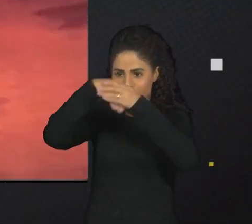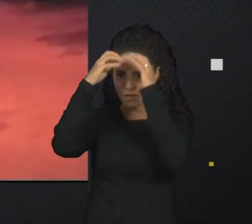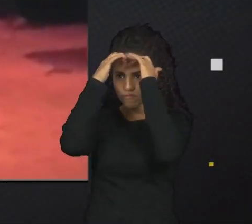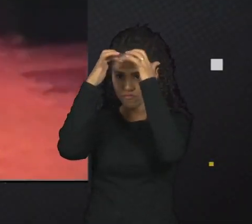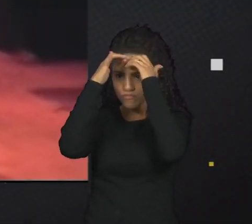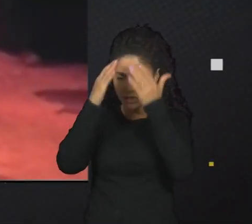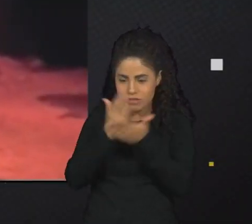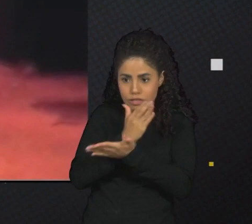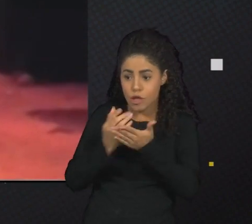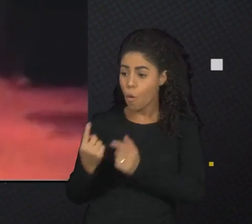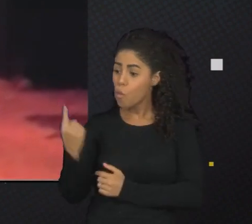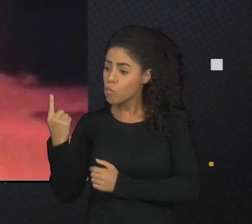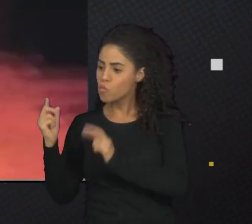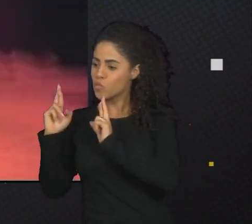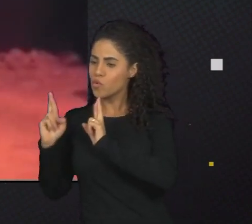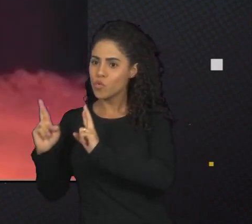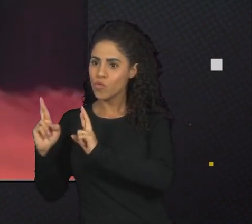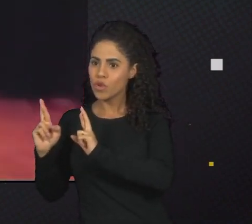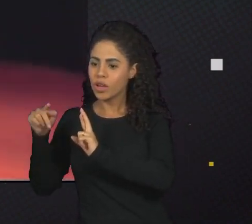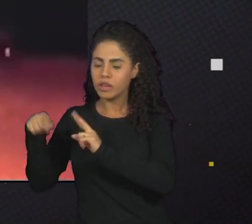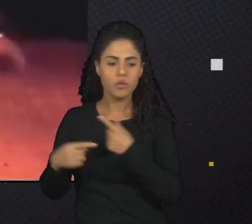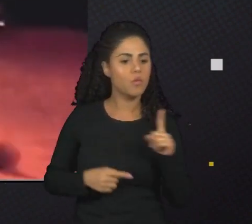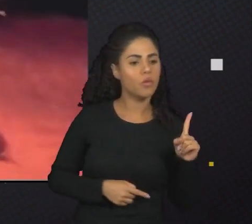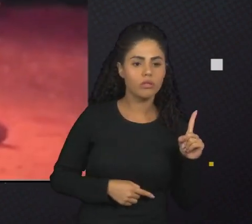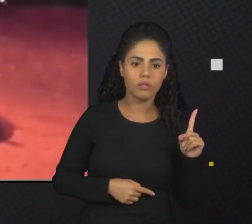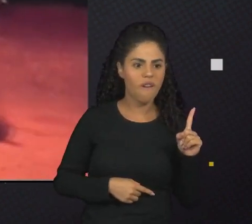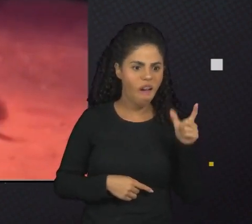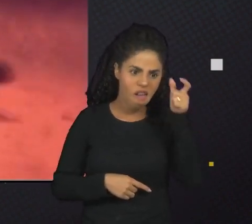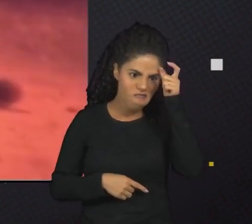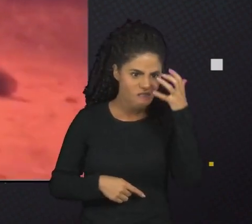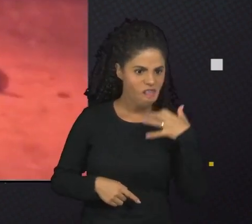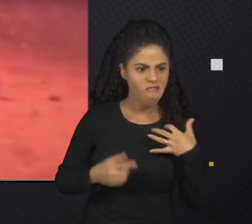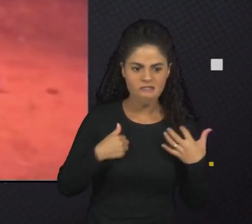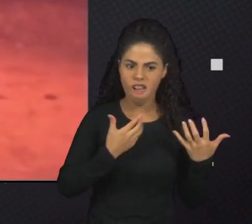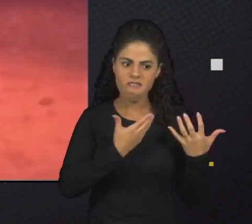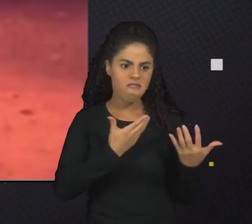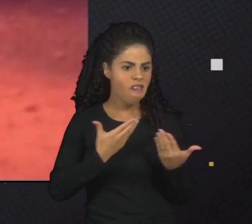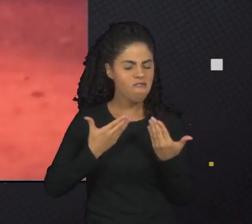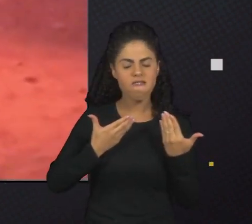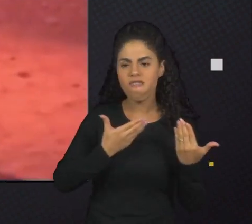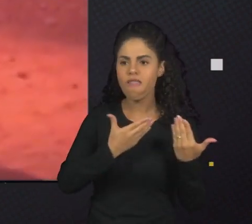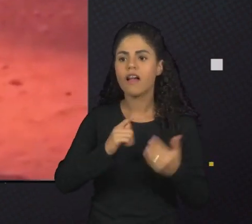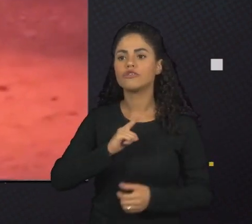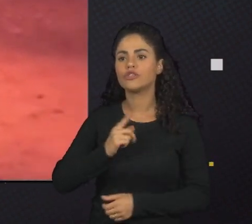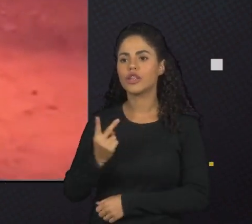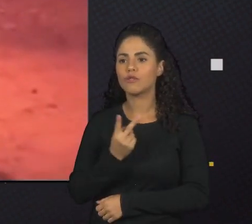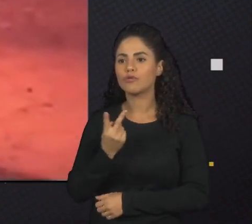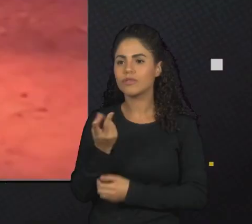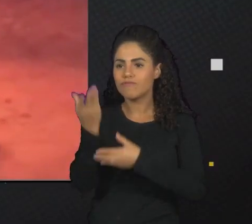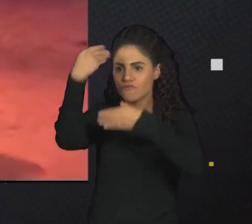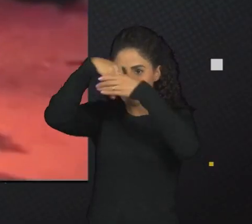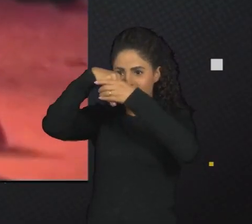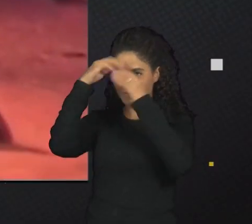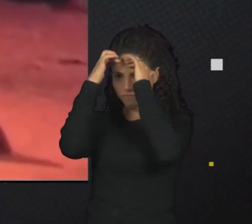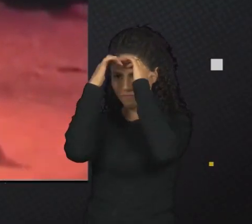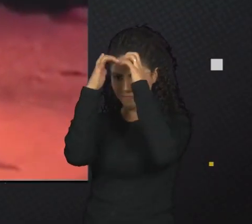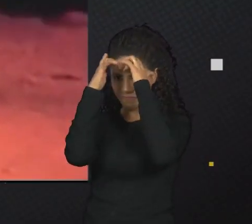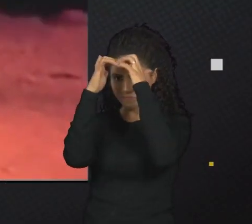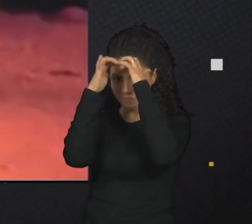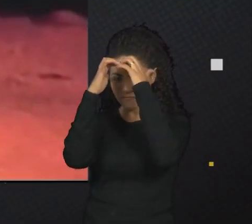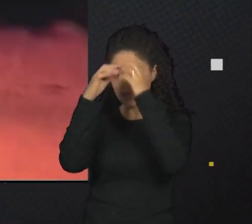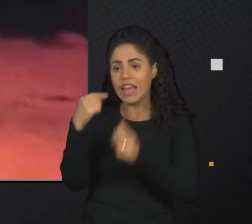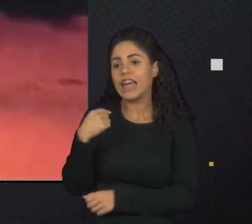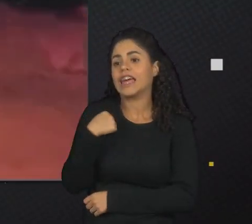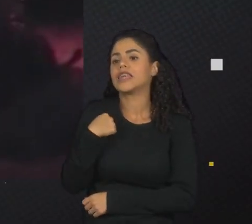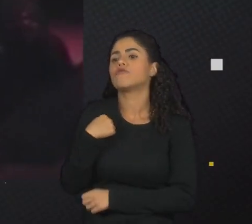muito esperançoso, o penseroso, e outro muito cético, muito niilista, que era o Macário. Eu fiz com